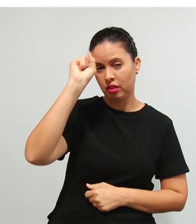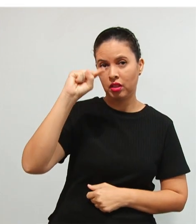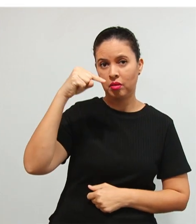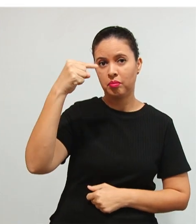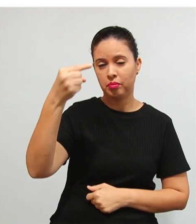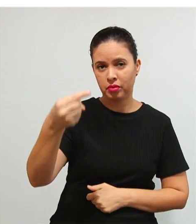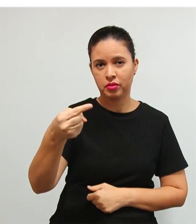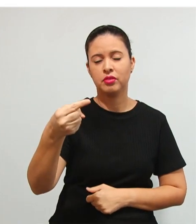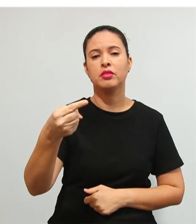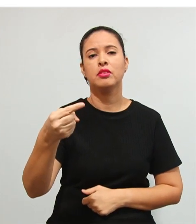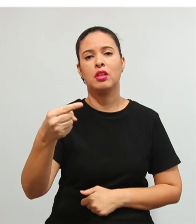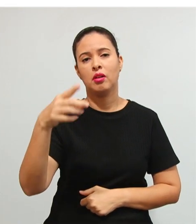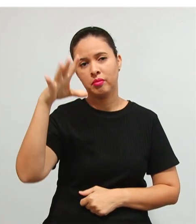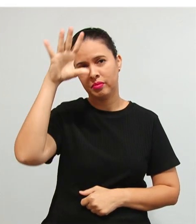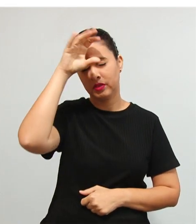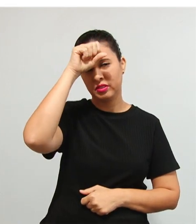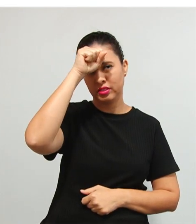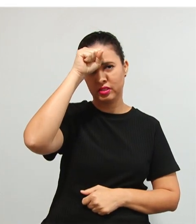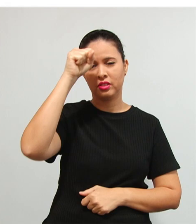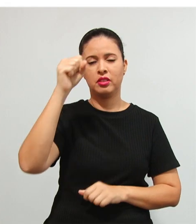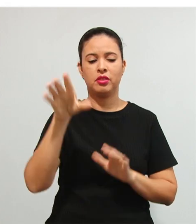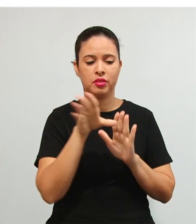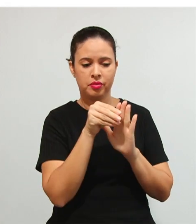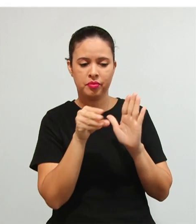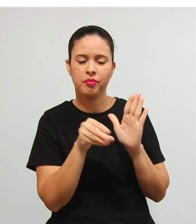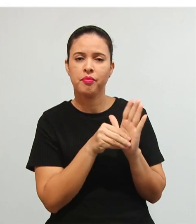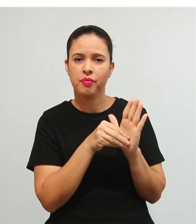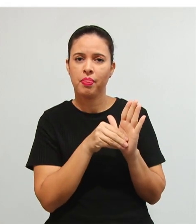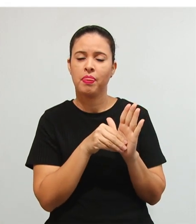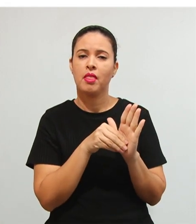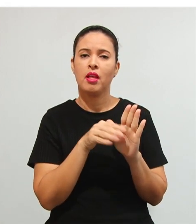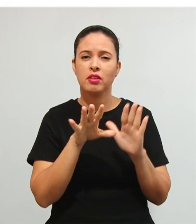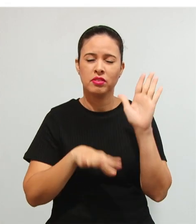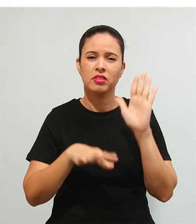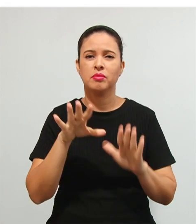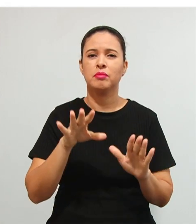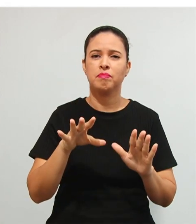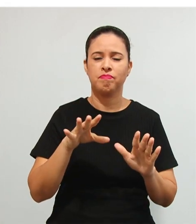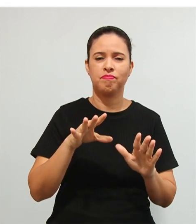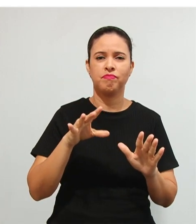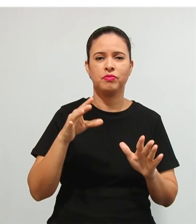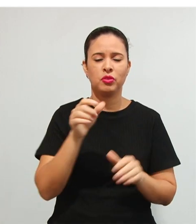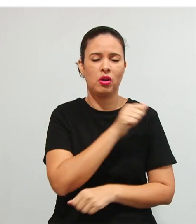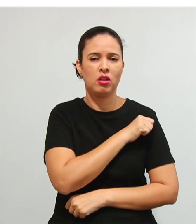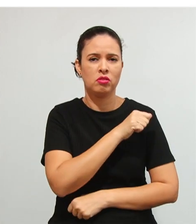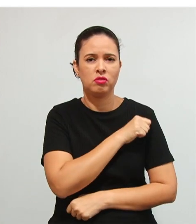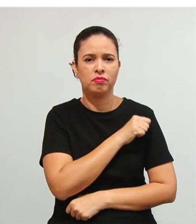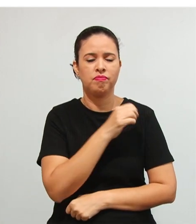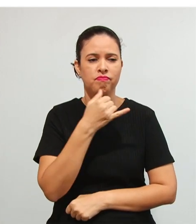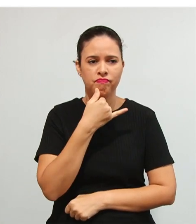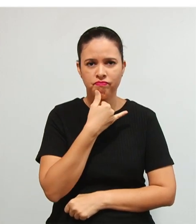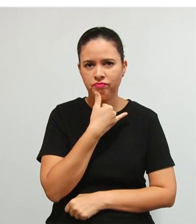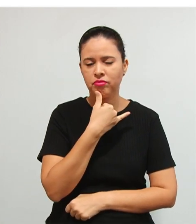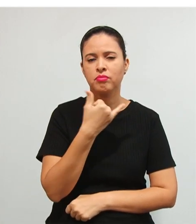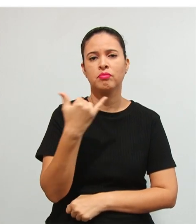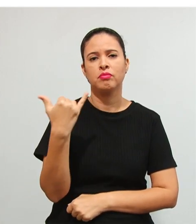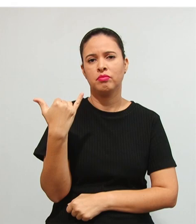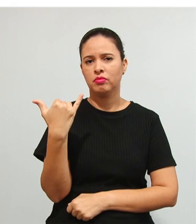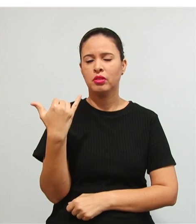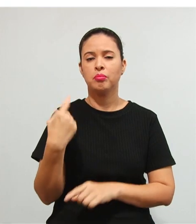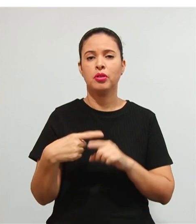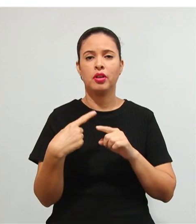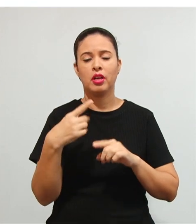isso pode demandar mais tempo e ser mais dificultoso e frustrante para o aluno que não tem acesso ou não tem conhecimento daquela